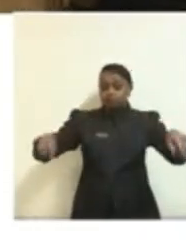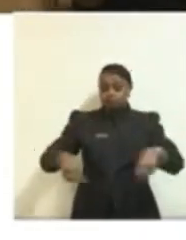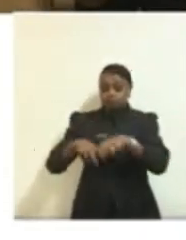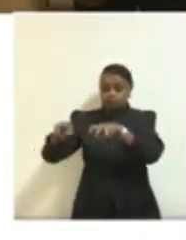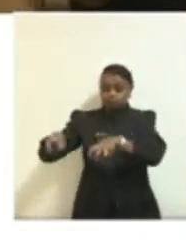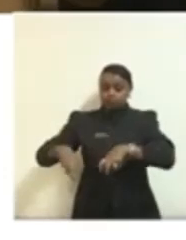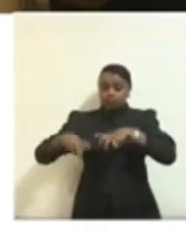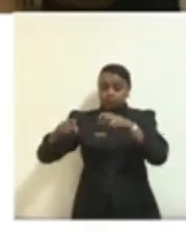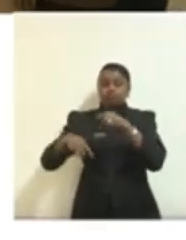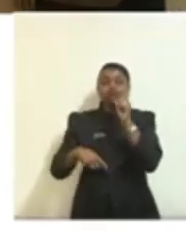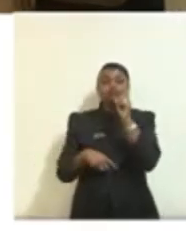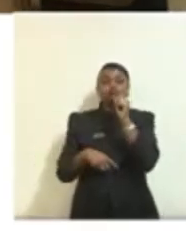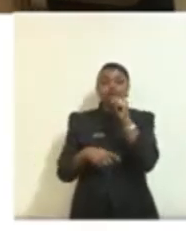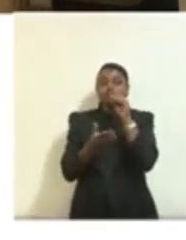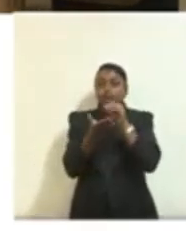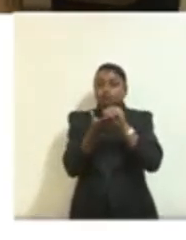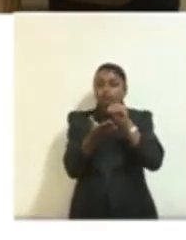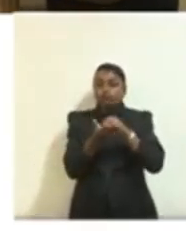de campo,